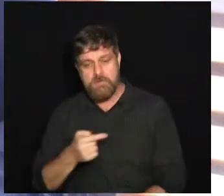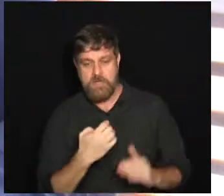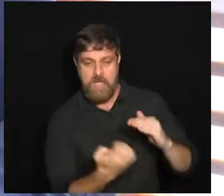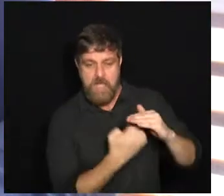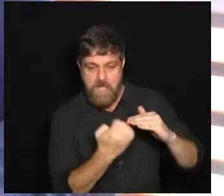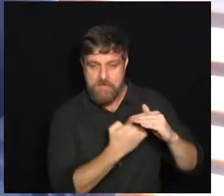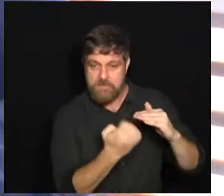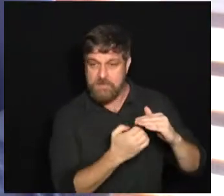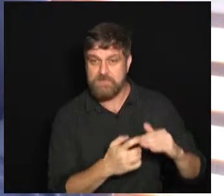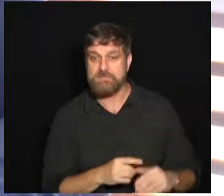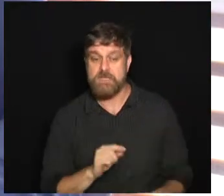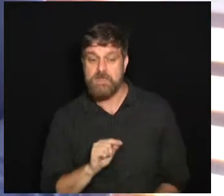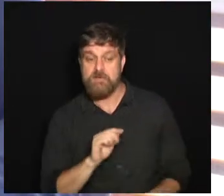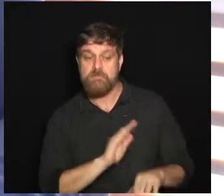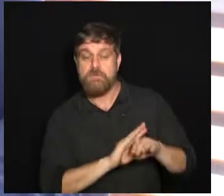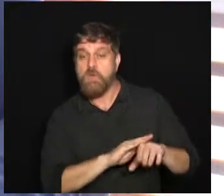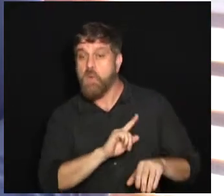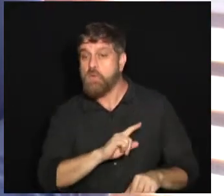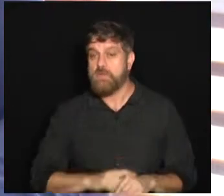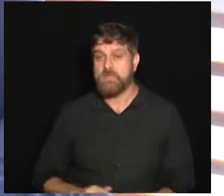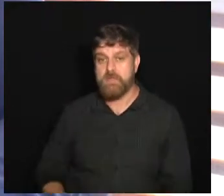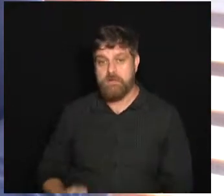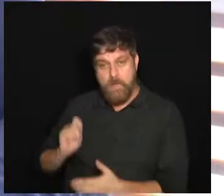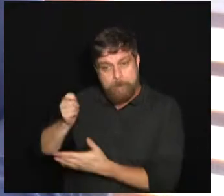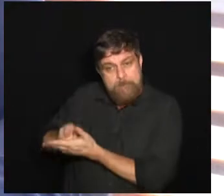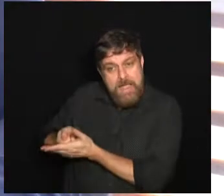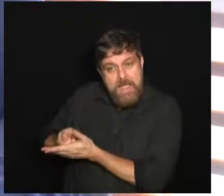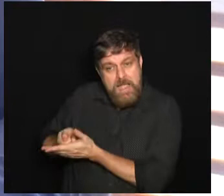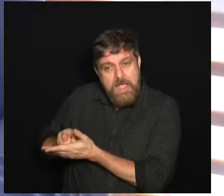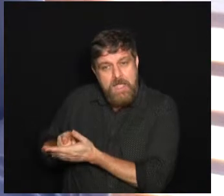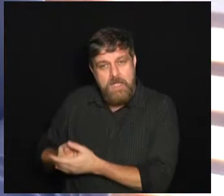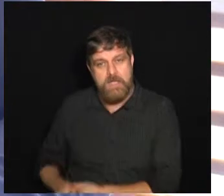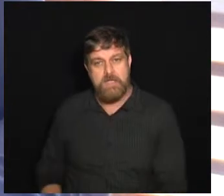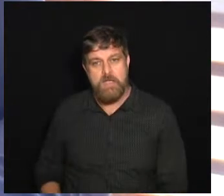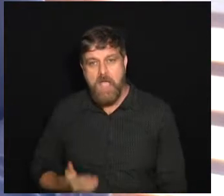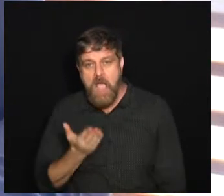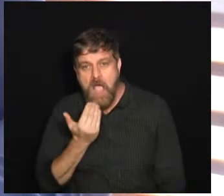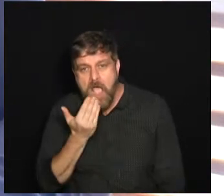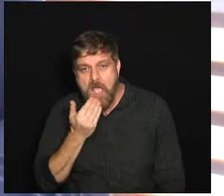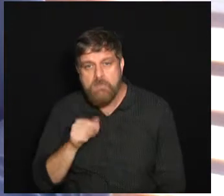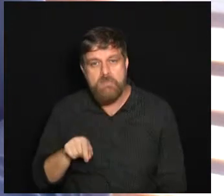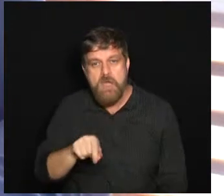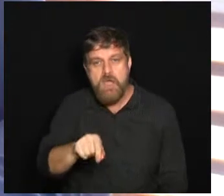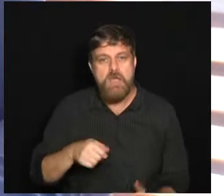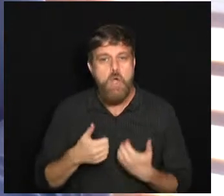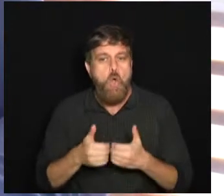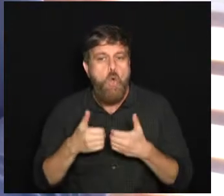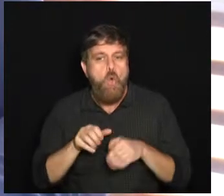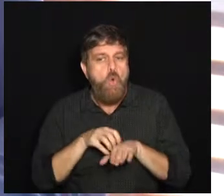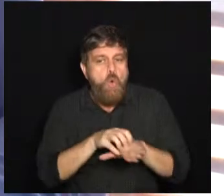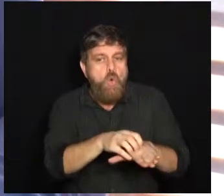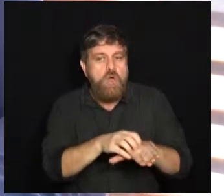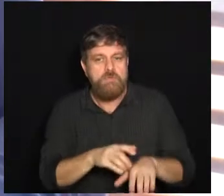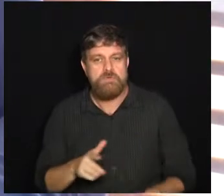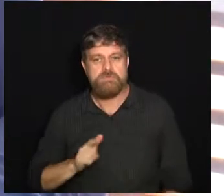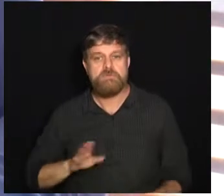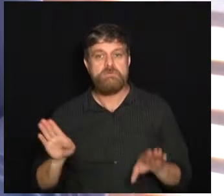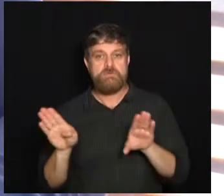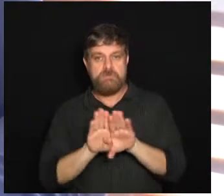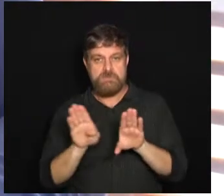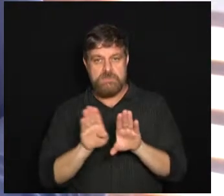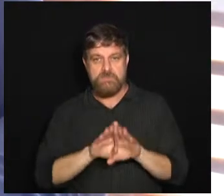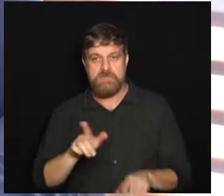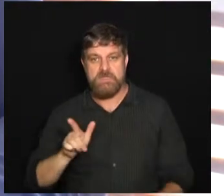assim trabalhando, fica isenta de pagar vale-refeição, vale-transporte, ou essa questão também tem